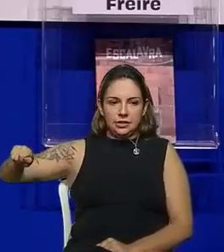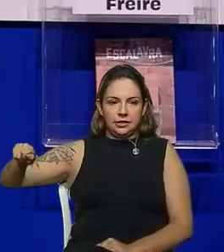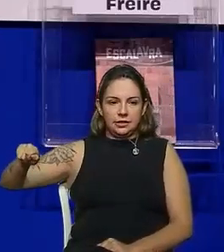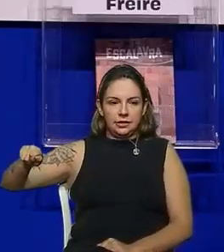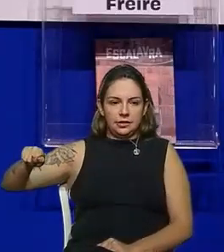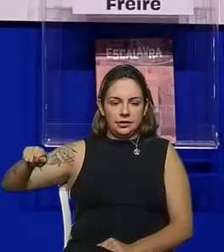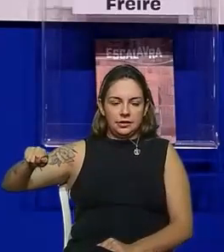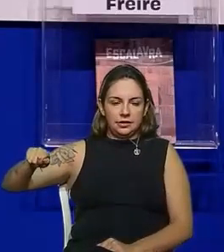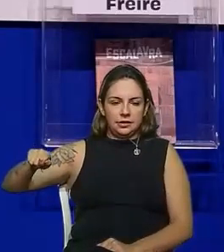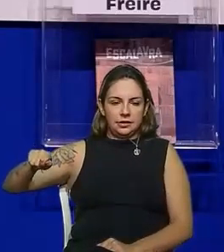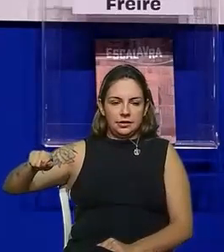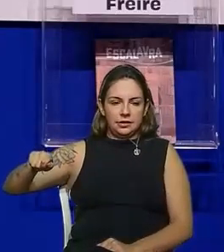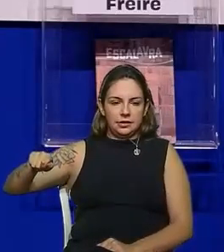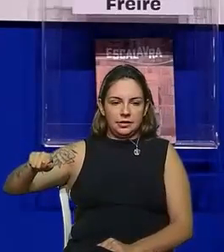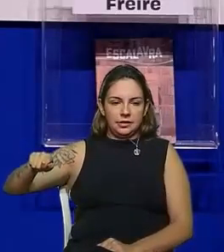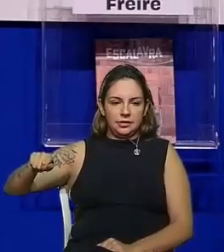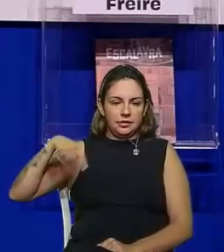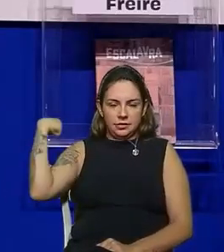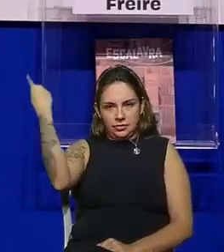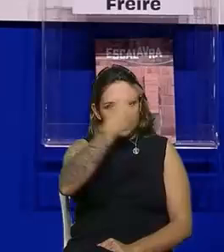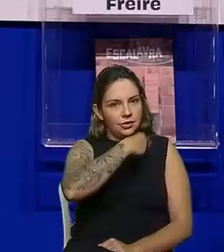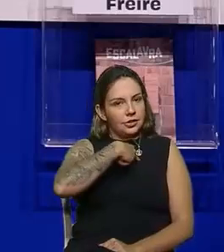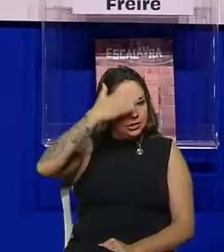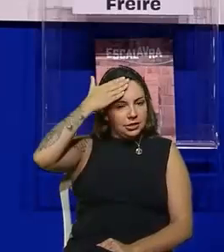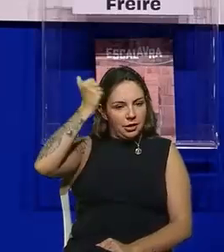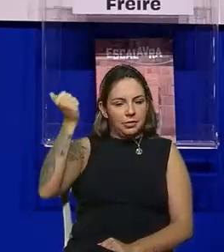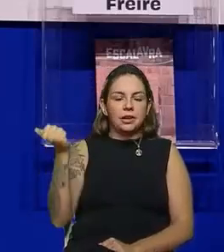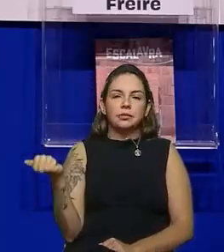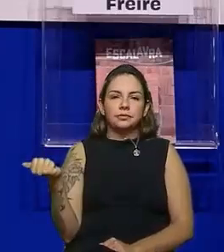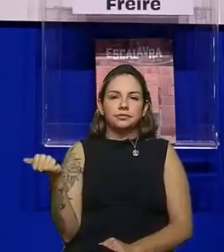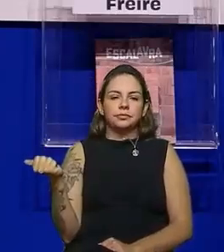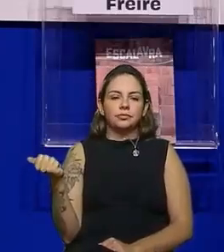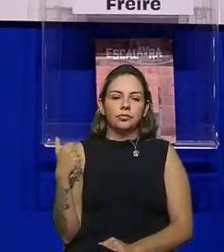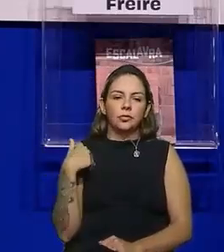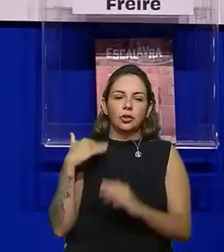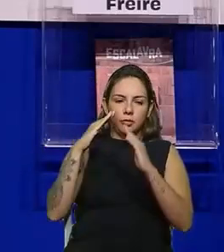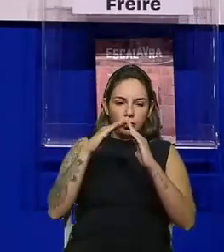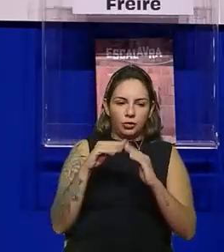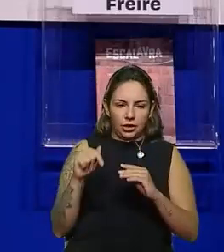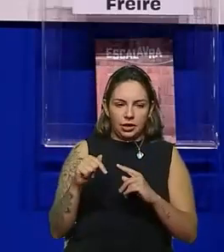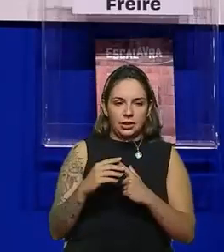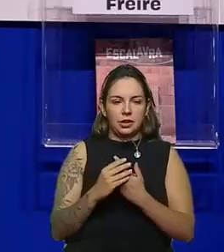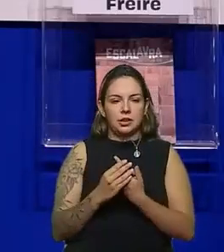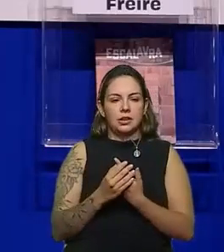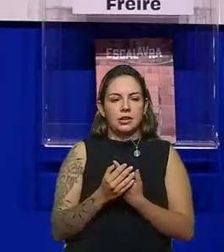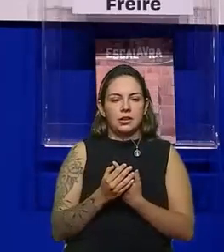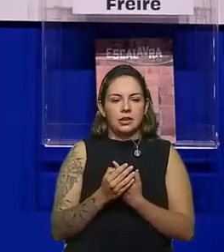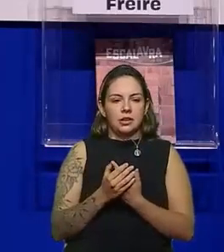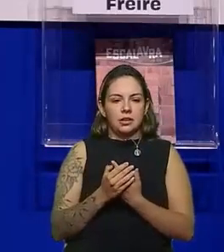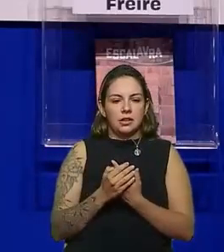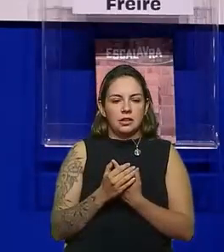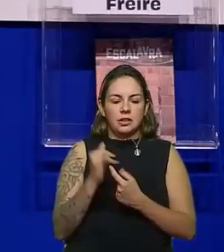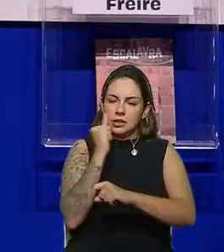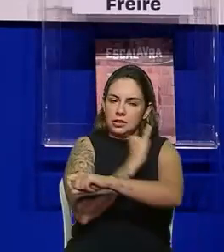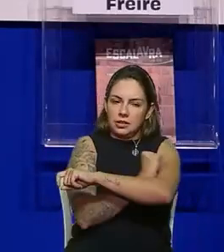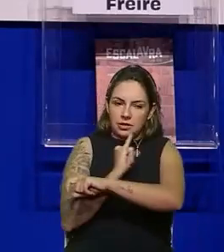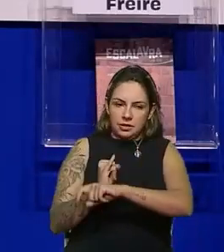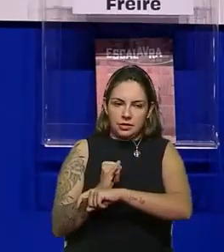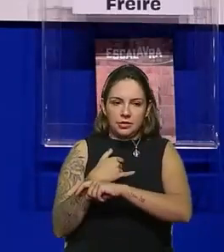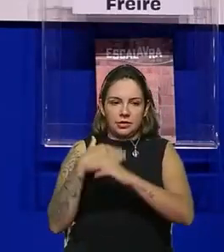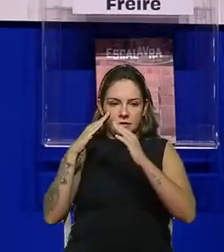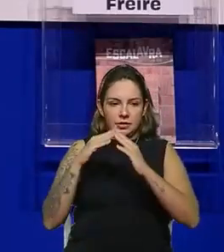Confidência do Itabirano, né, que todos nós sabemos, né? Alguns anos vivi em Itabira, principalmente nasci em Itabira, por isso sou